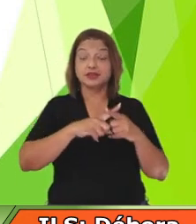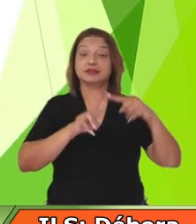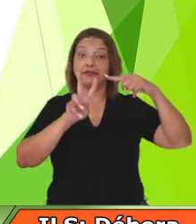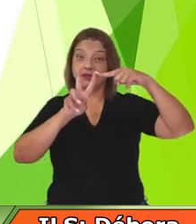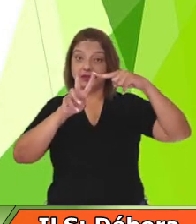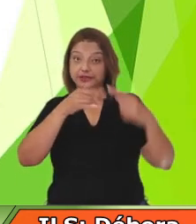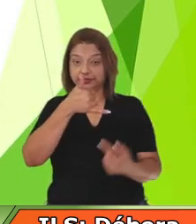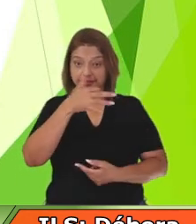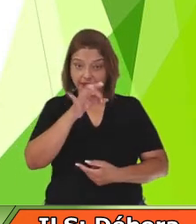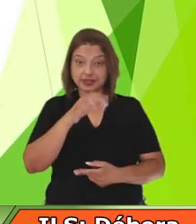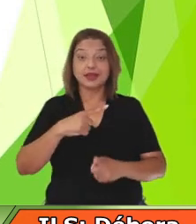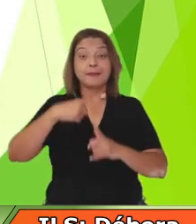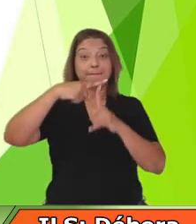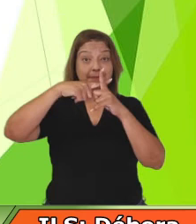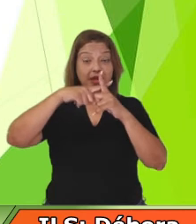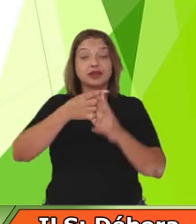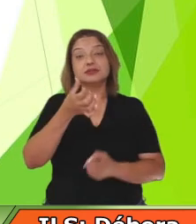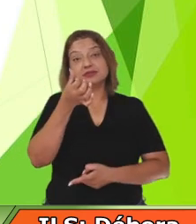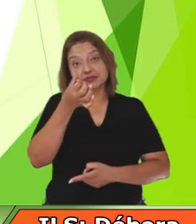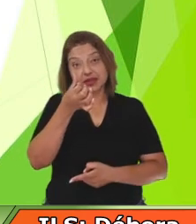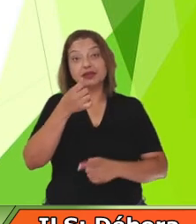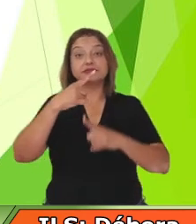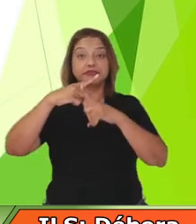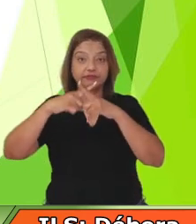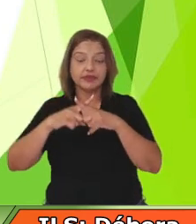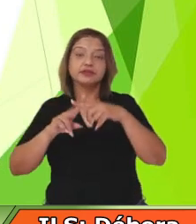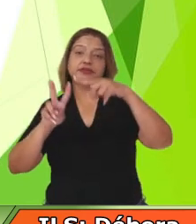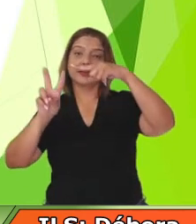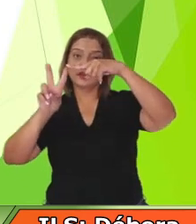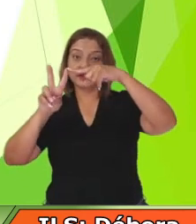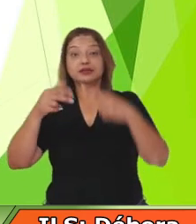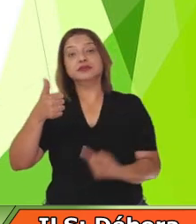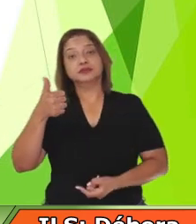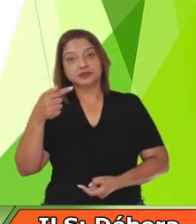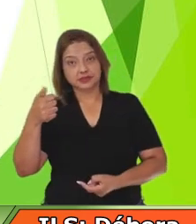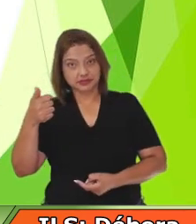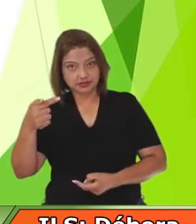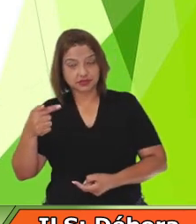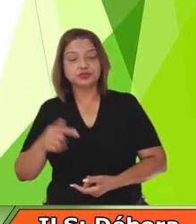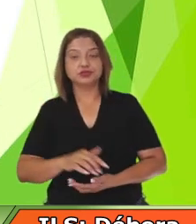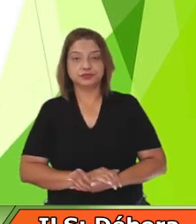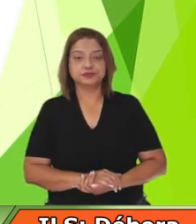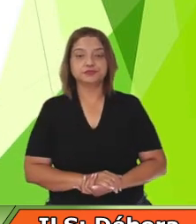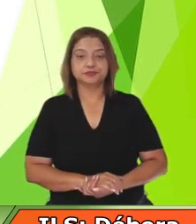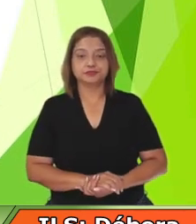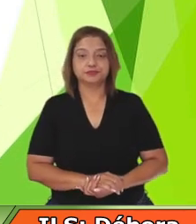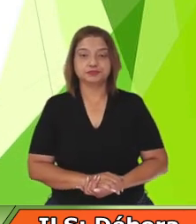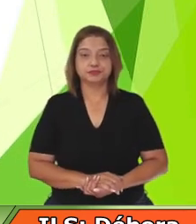10 mais 6 vezes a raiz de 17.